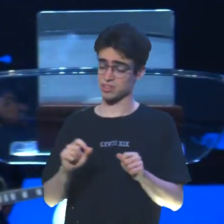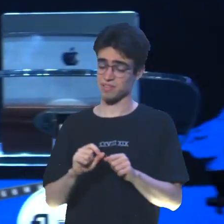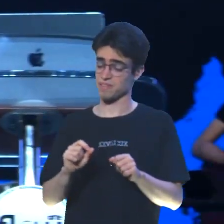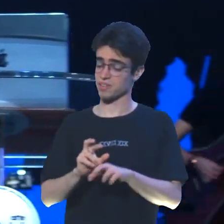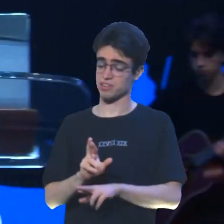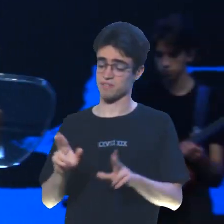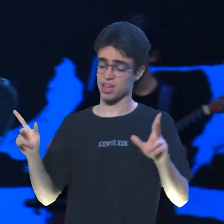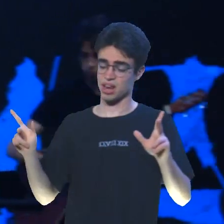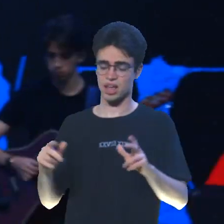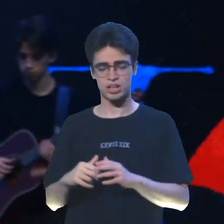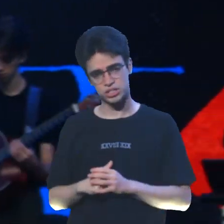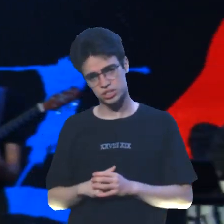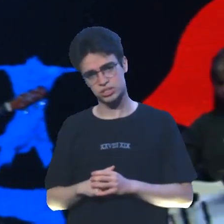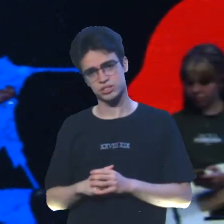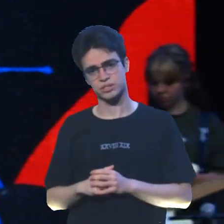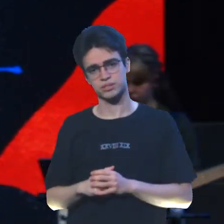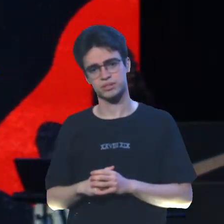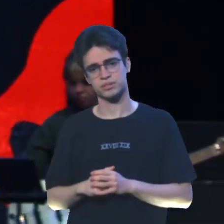outro.